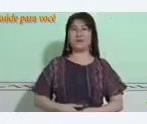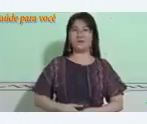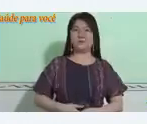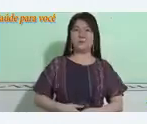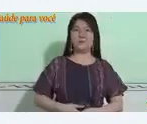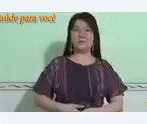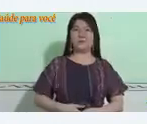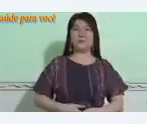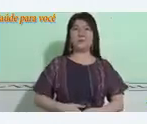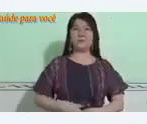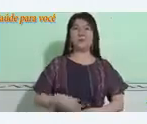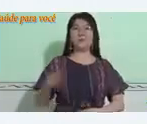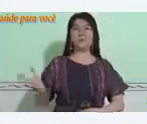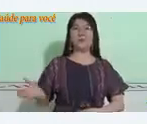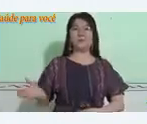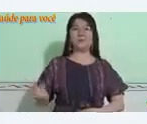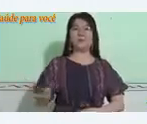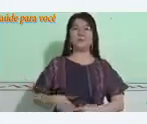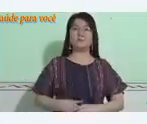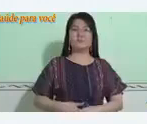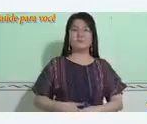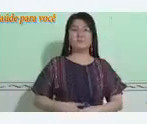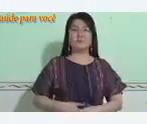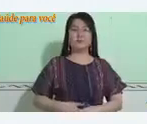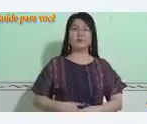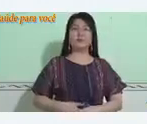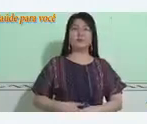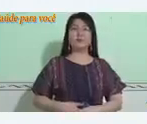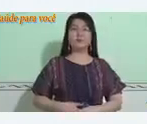DAVITAMINAB12 no sangue comprovados por meio de exames de sangue.